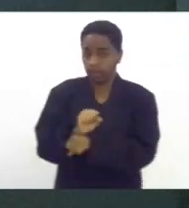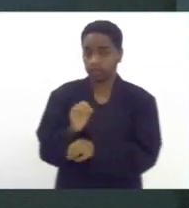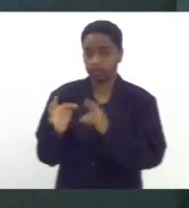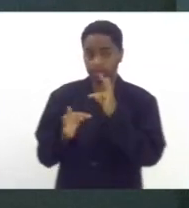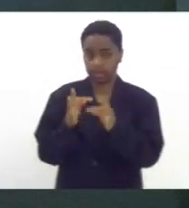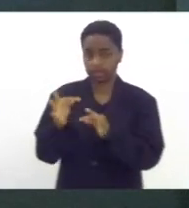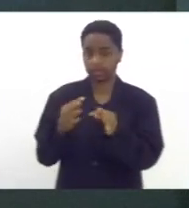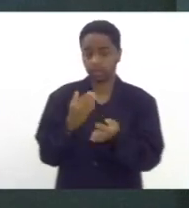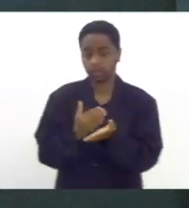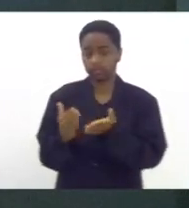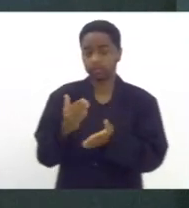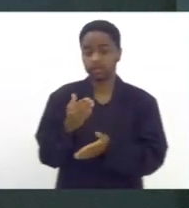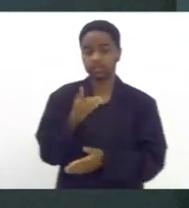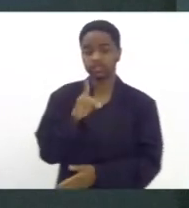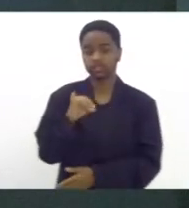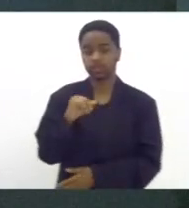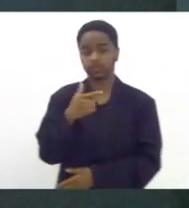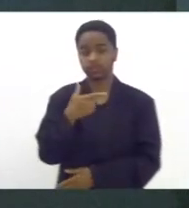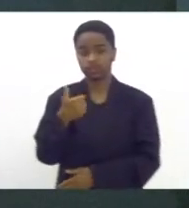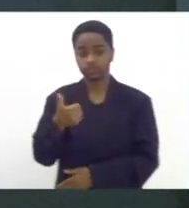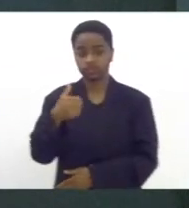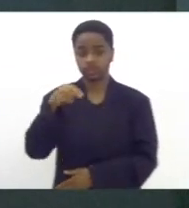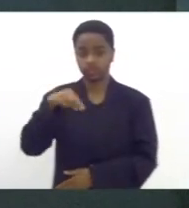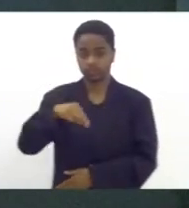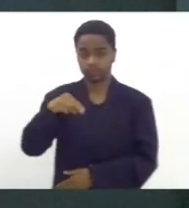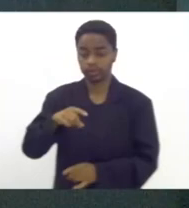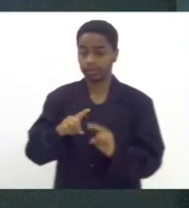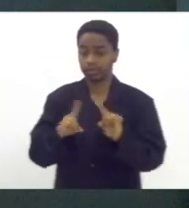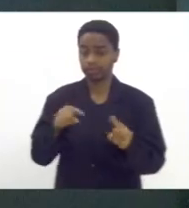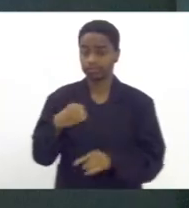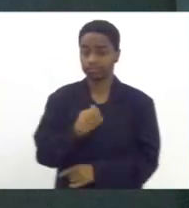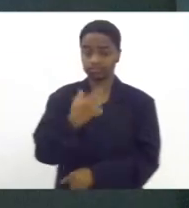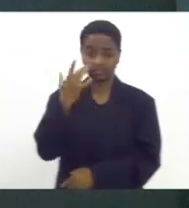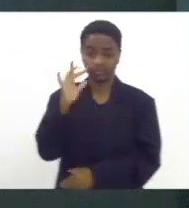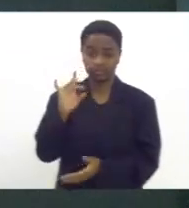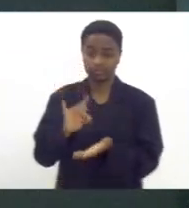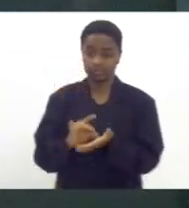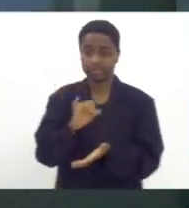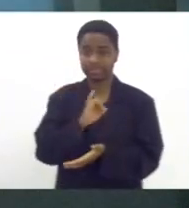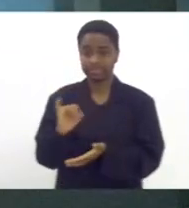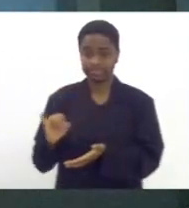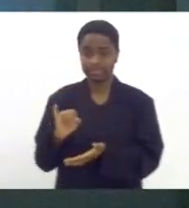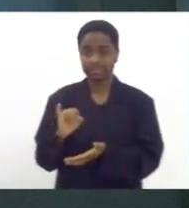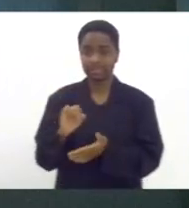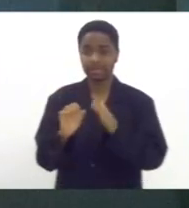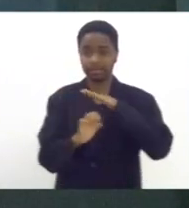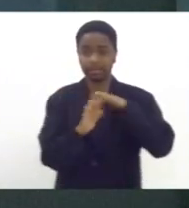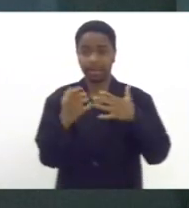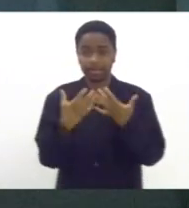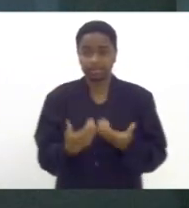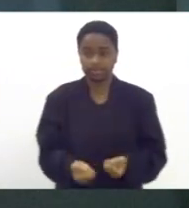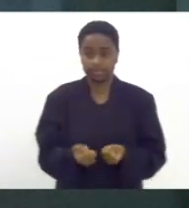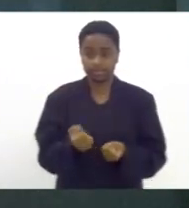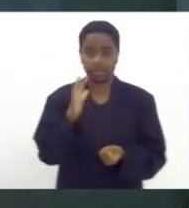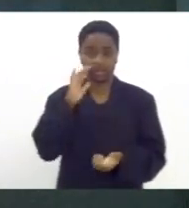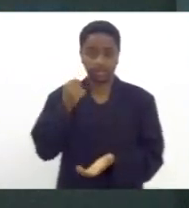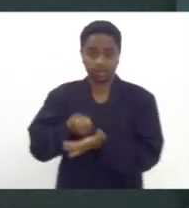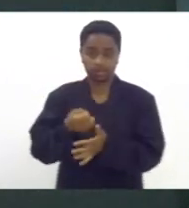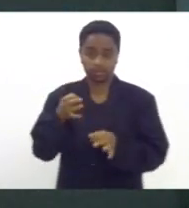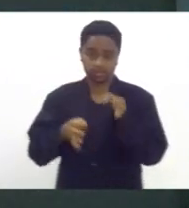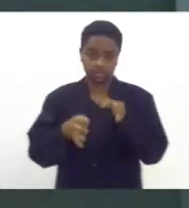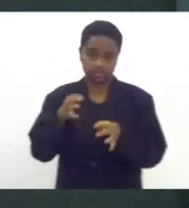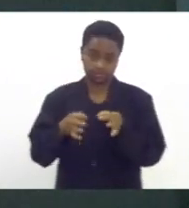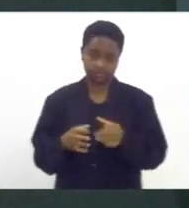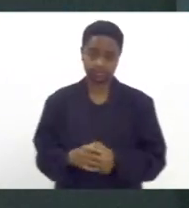dia 21 de novembro e não se sabe quando a Unimed vai acatar se eliminar se vai acatar se eliminar